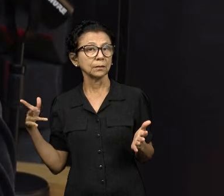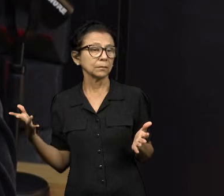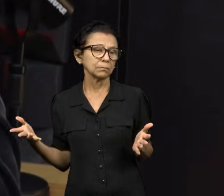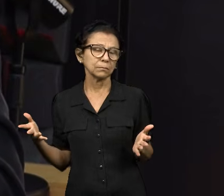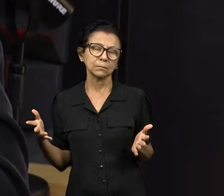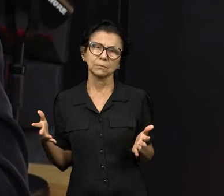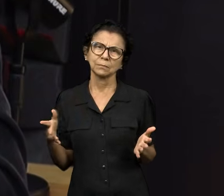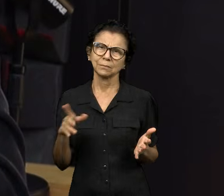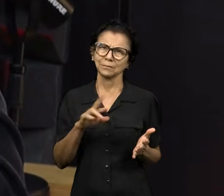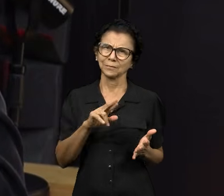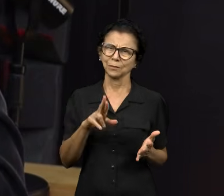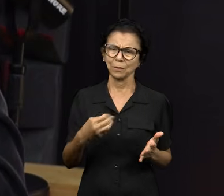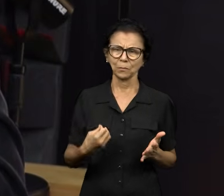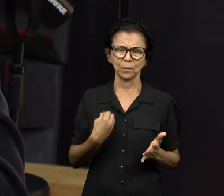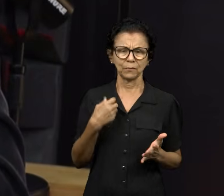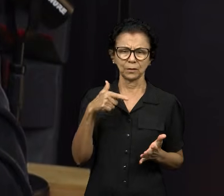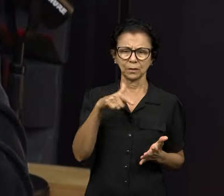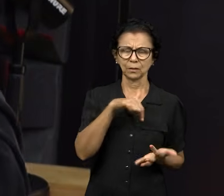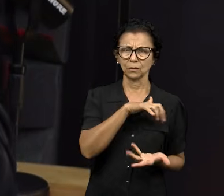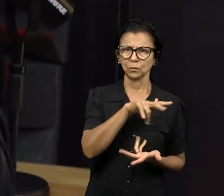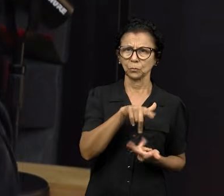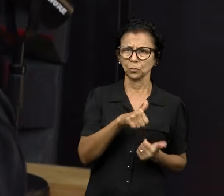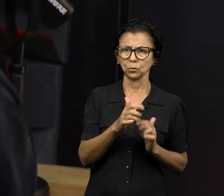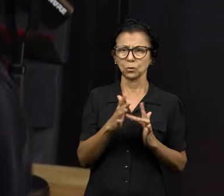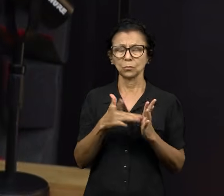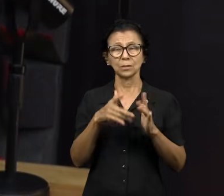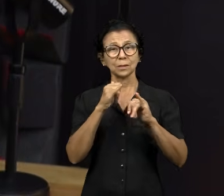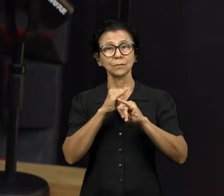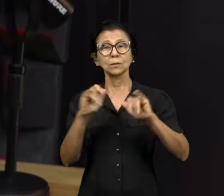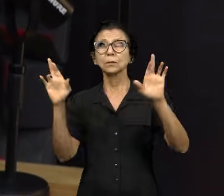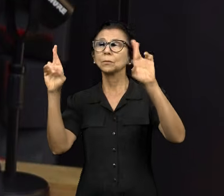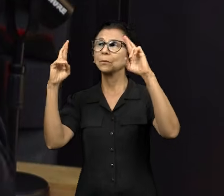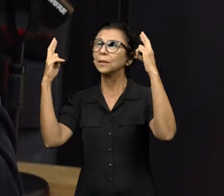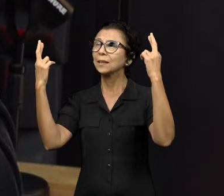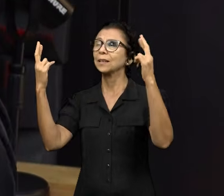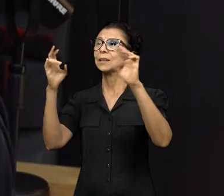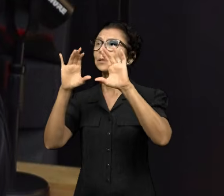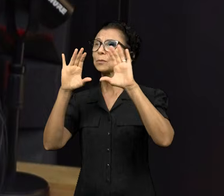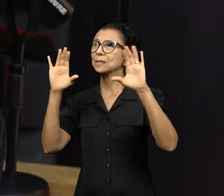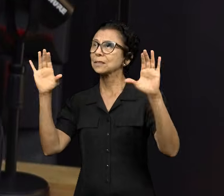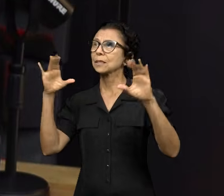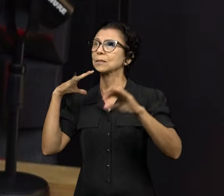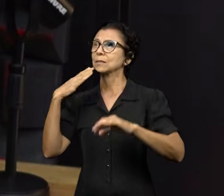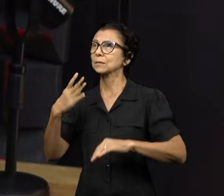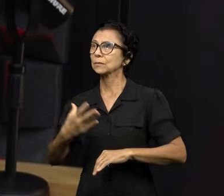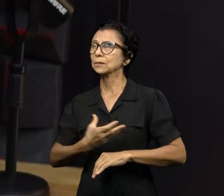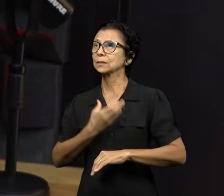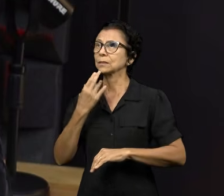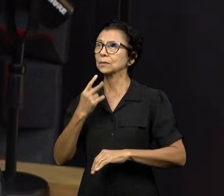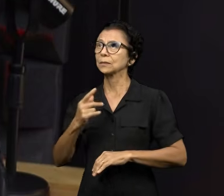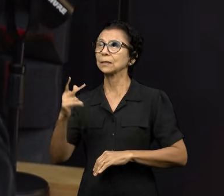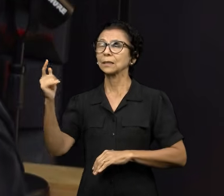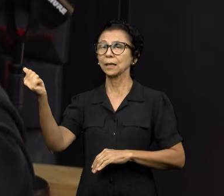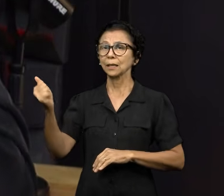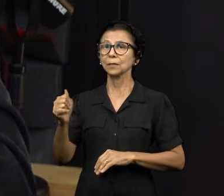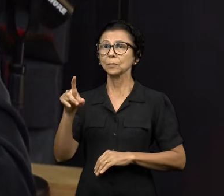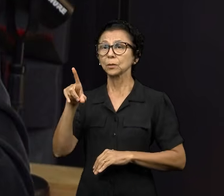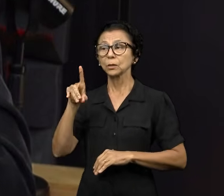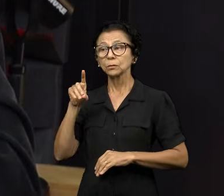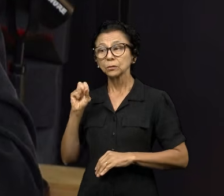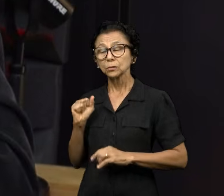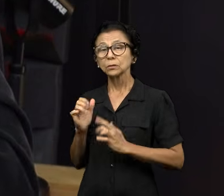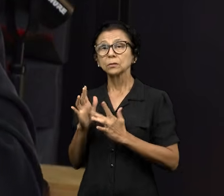mensagem de Jesus não era para esta vida. O Senhor Jesus estava anunciando o reino eterno, a salvação através da morte